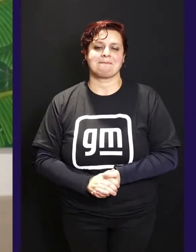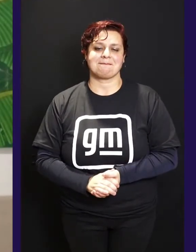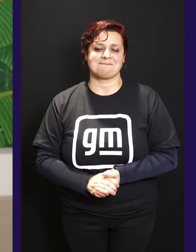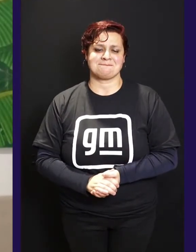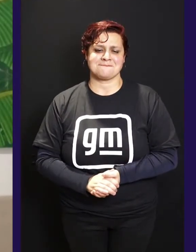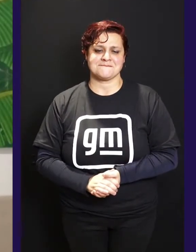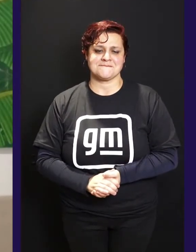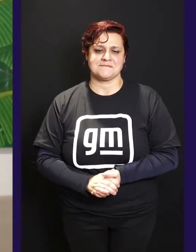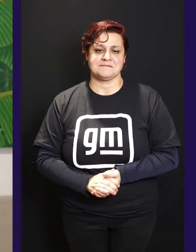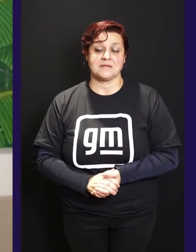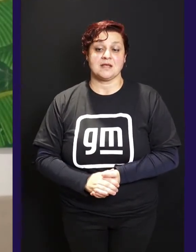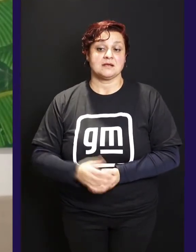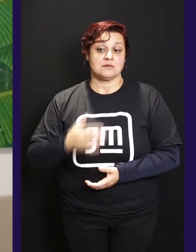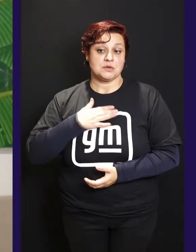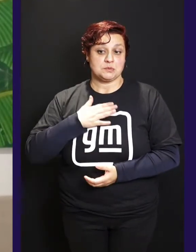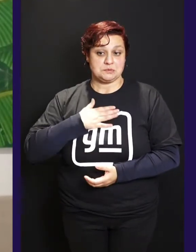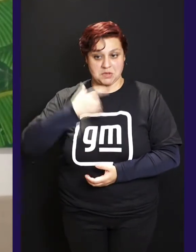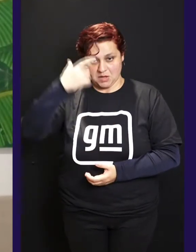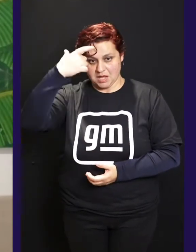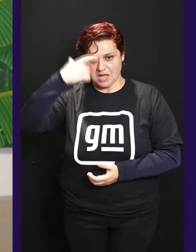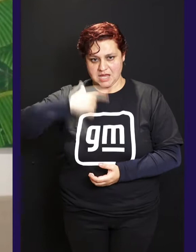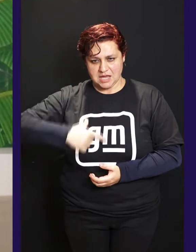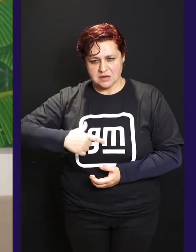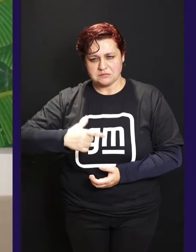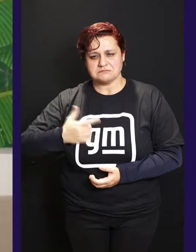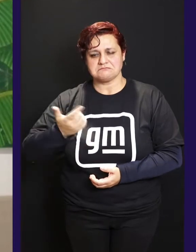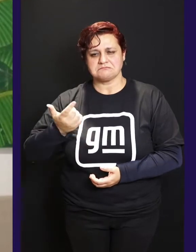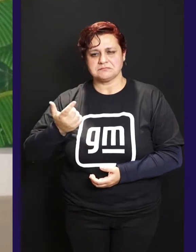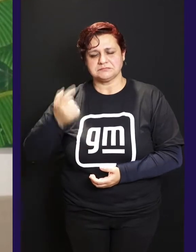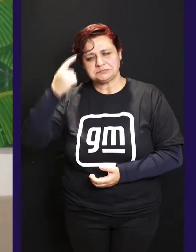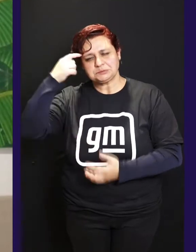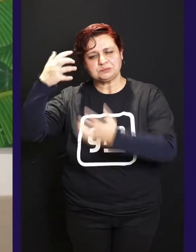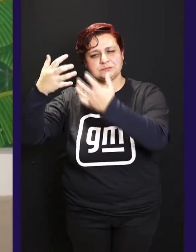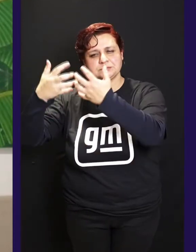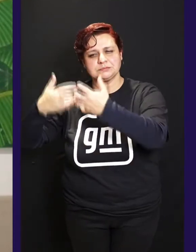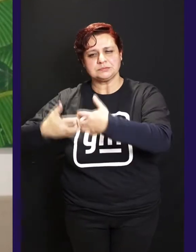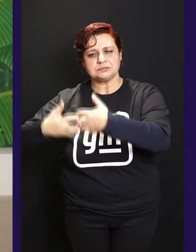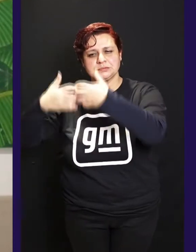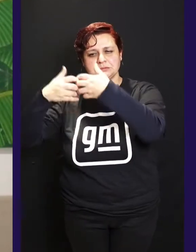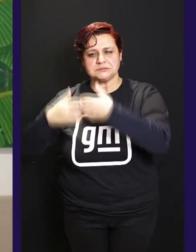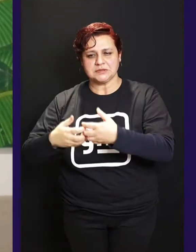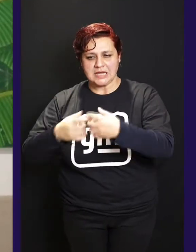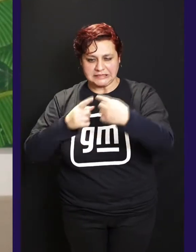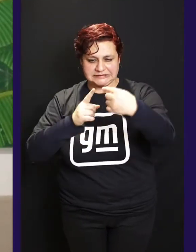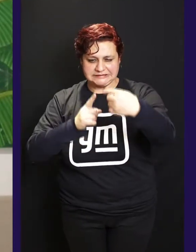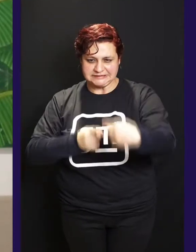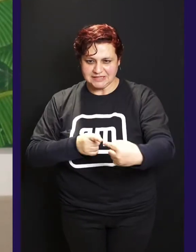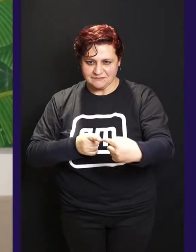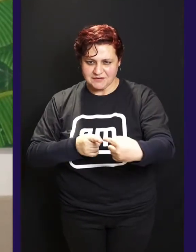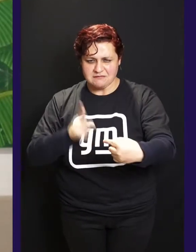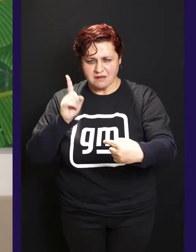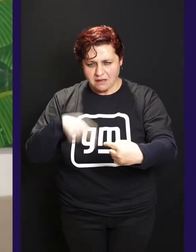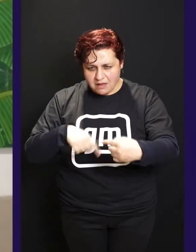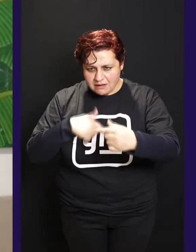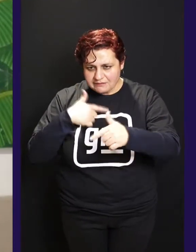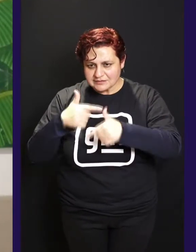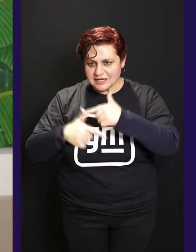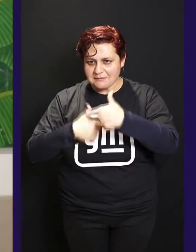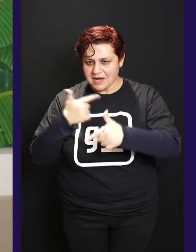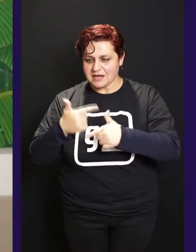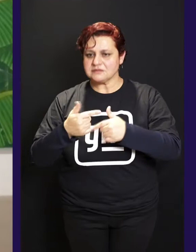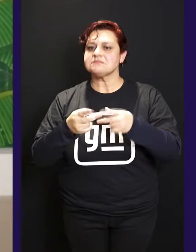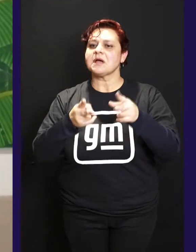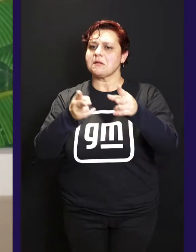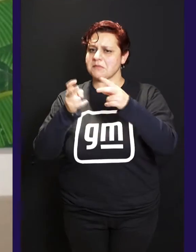eu, assim, quando penso assim, em desafios, poderia falar aqui de mercado de trabalho. Né? Eu comecei a olhar para empresas onde eu gostaria